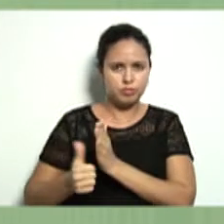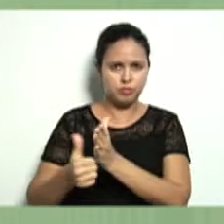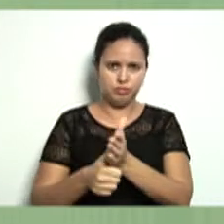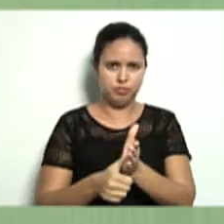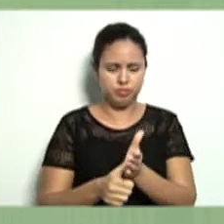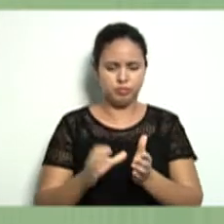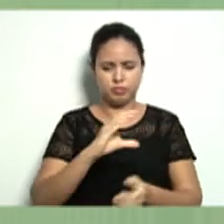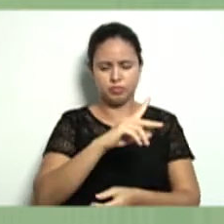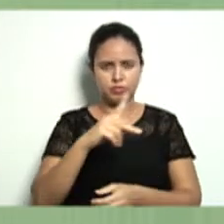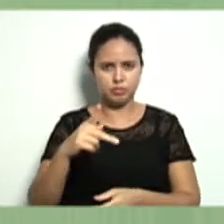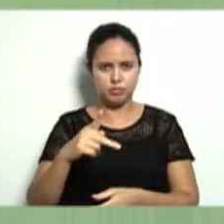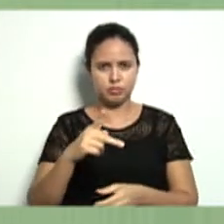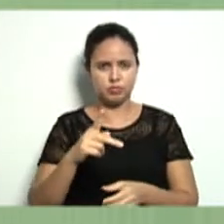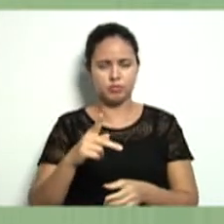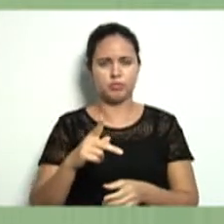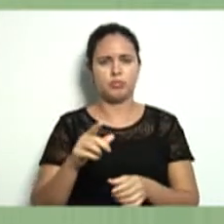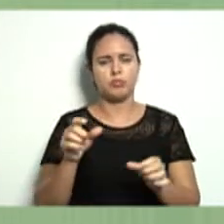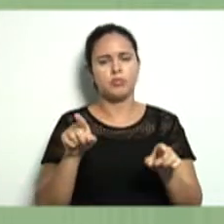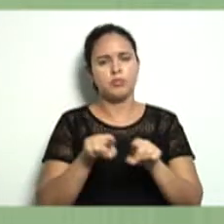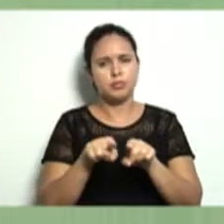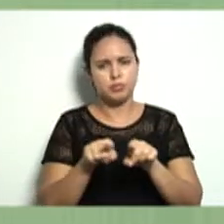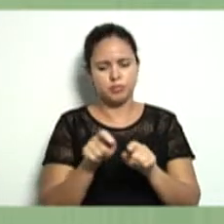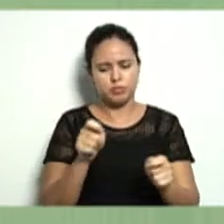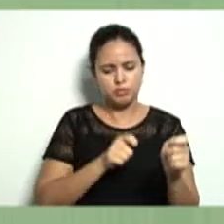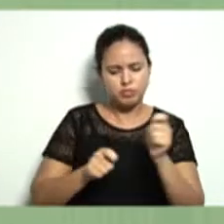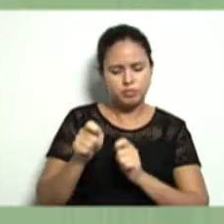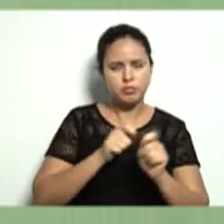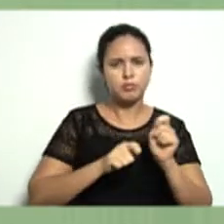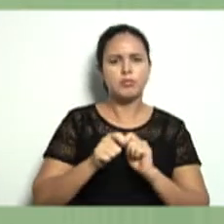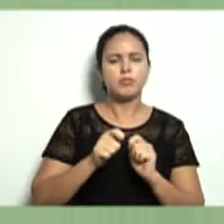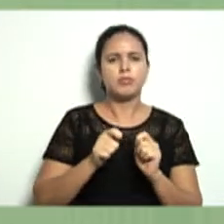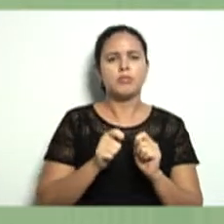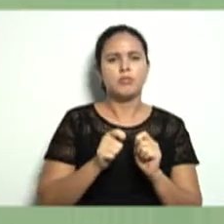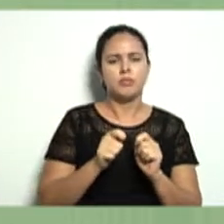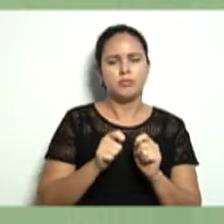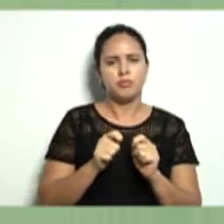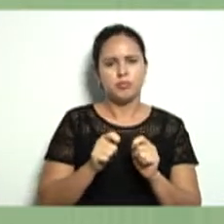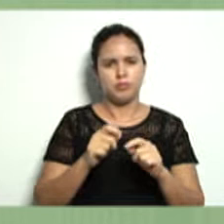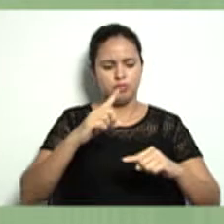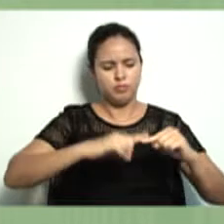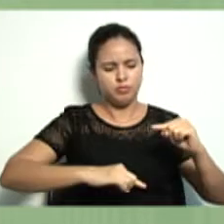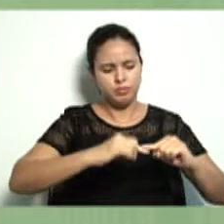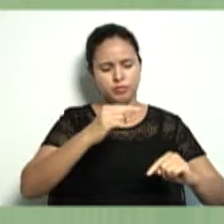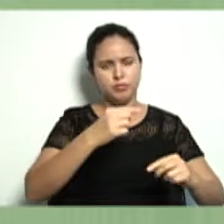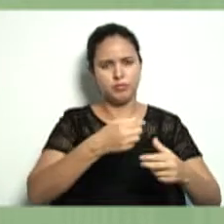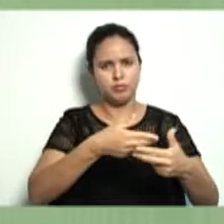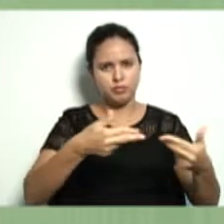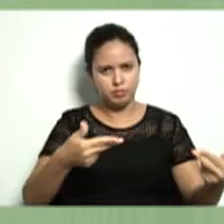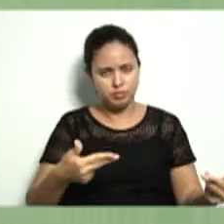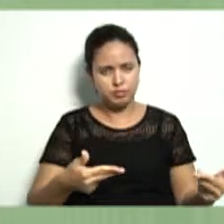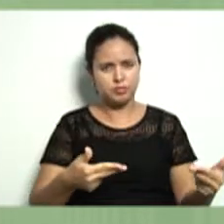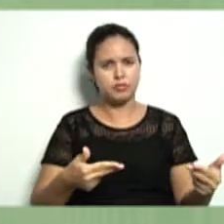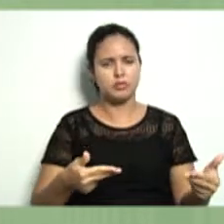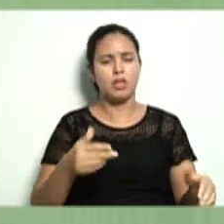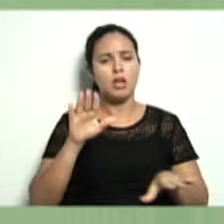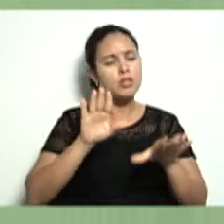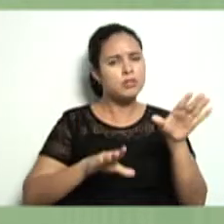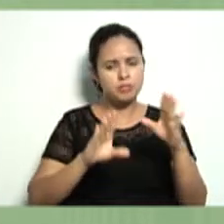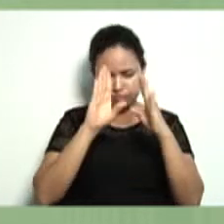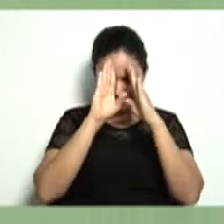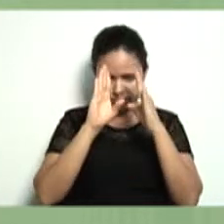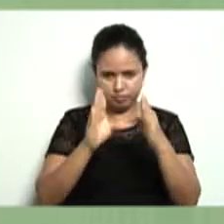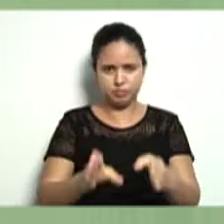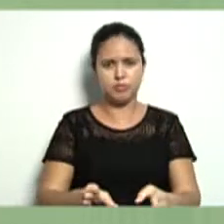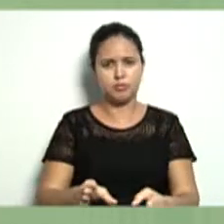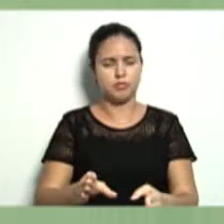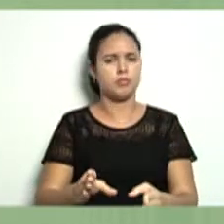cooperativa. Administrar materiais. Muitas vezes ele vai ter que direcionar recursos e